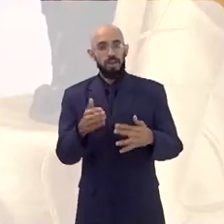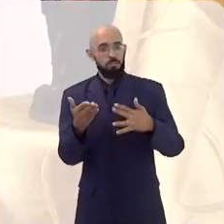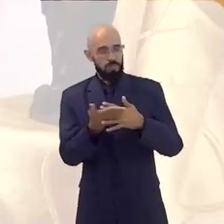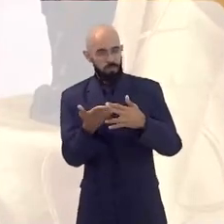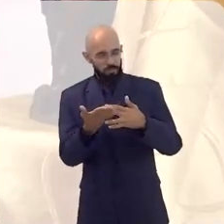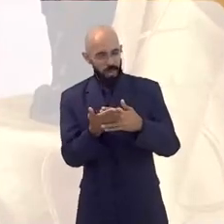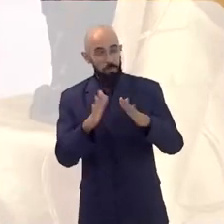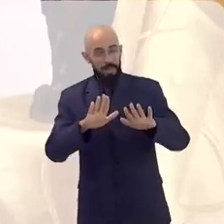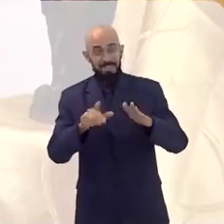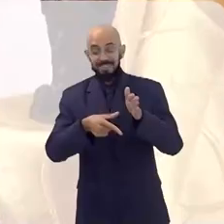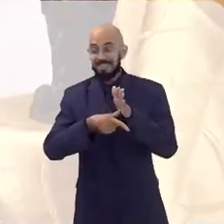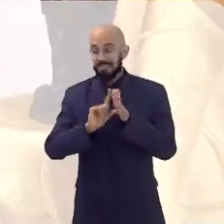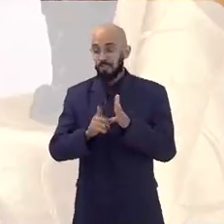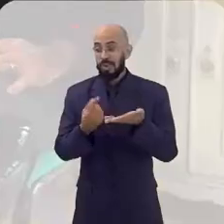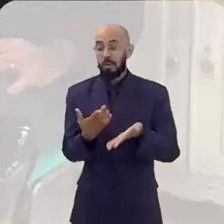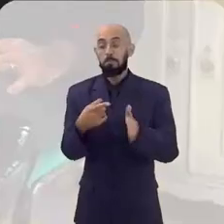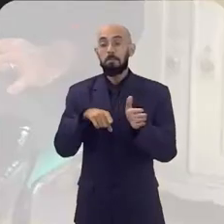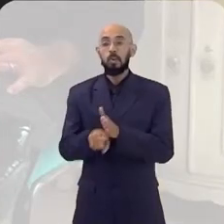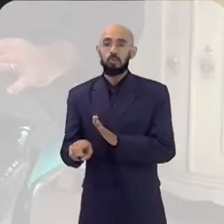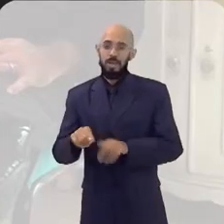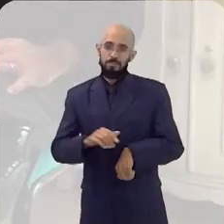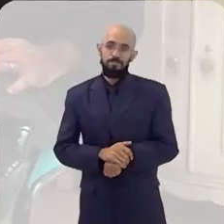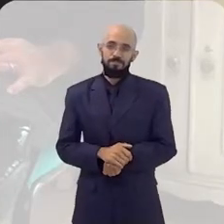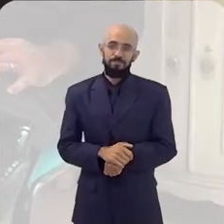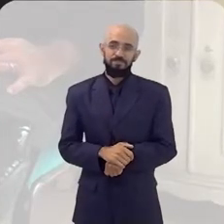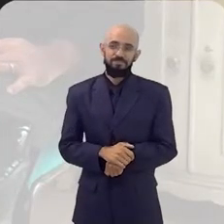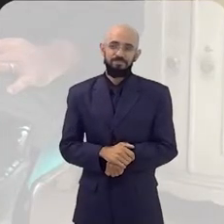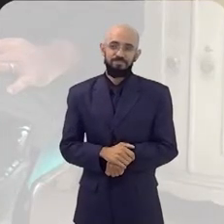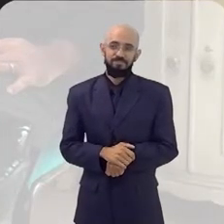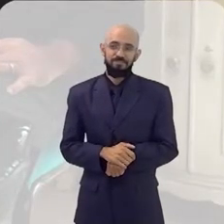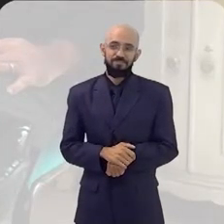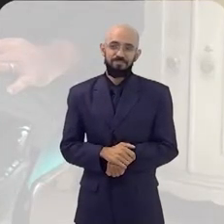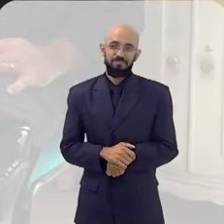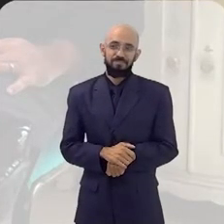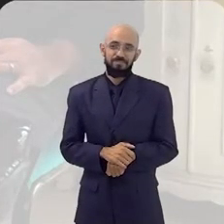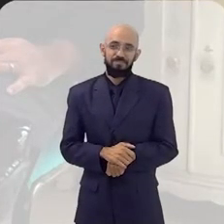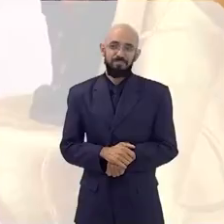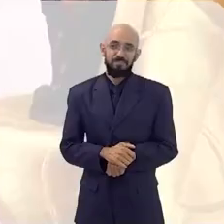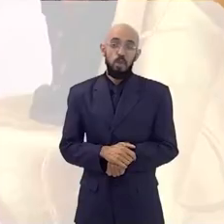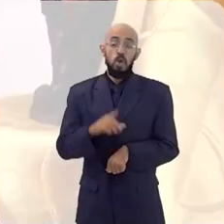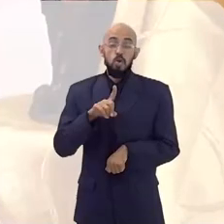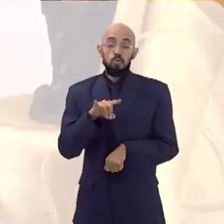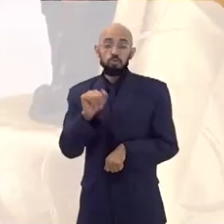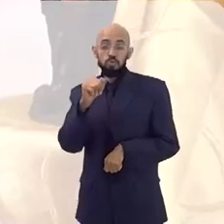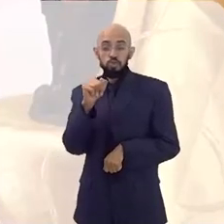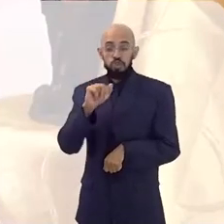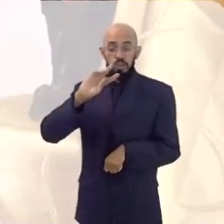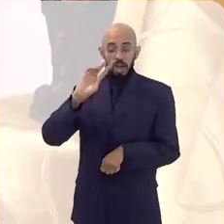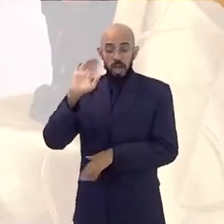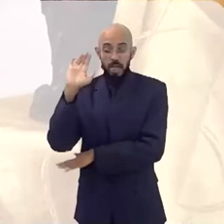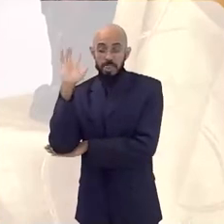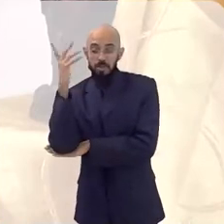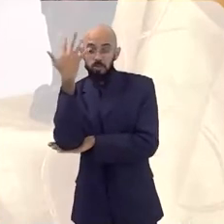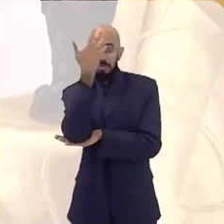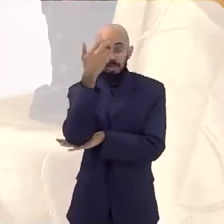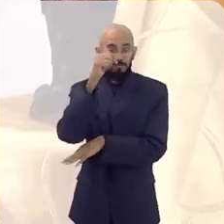nós vamos ao intervalo, mas eu vou deixar uma pergunta para você. Eu vou estudar. Será que um dia a natureza